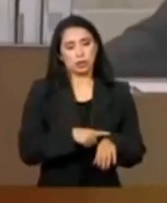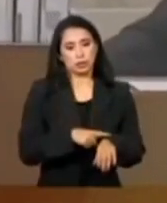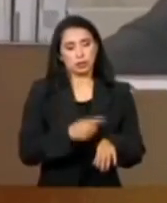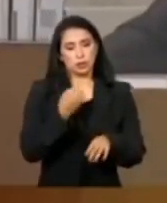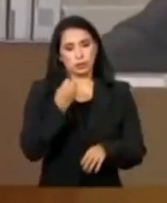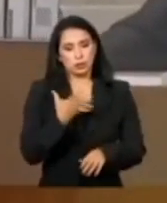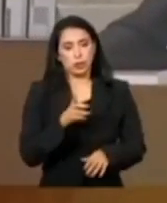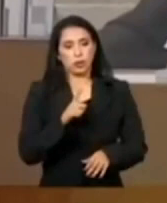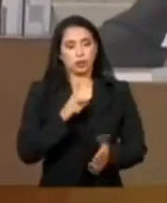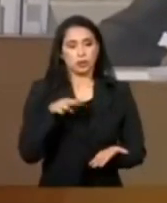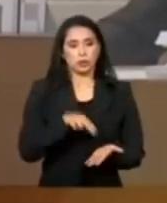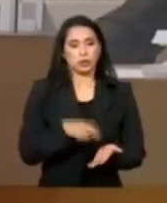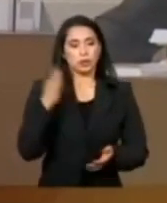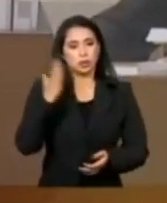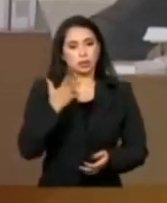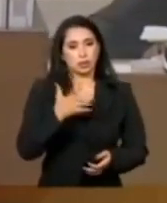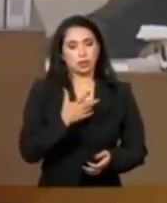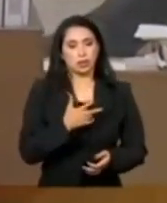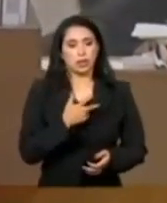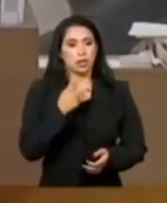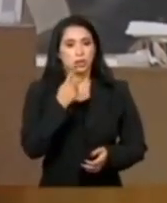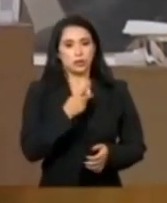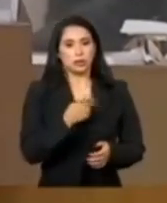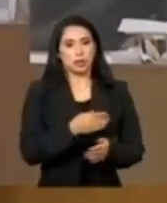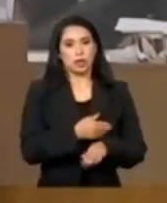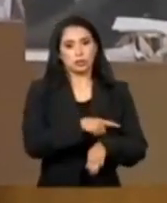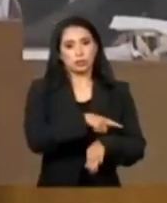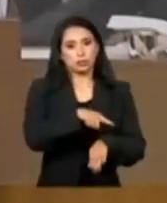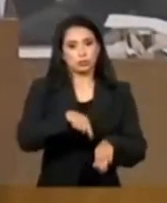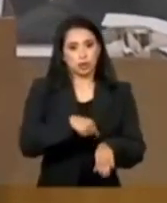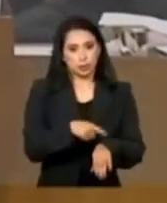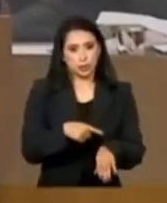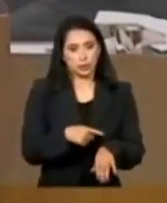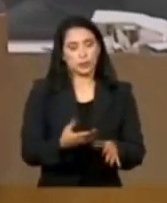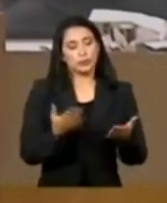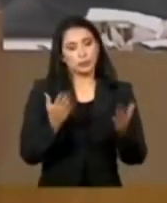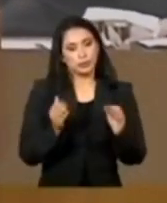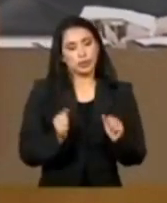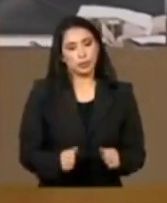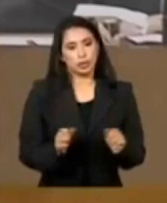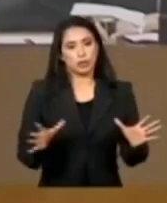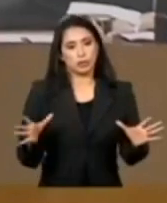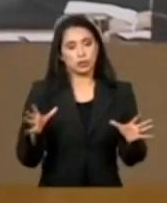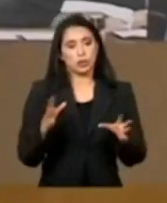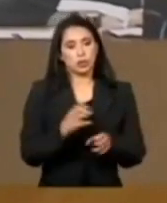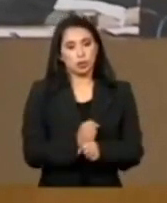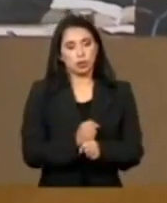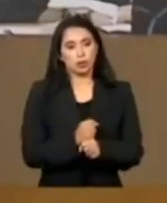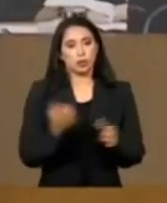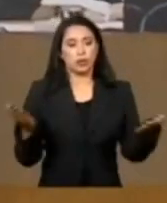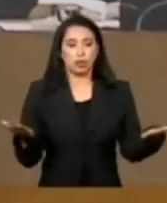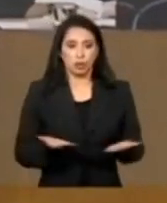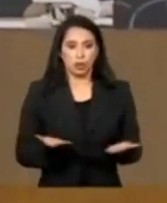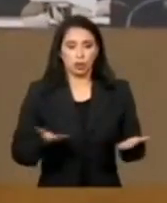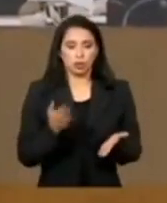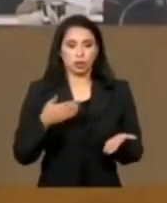vários presos podem ser beneficiados inclusive o ex presidente lula tem tido desde abril do ano passado por corrupção e lavagem de dinheiro ainda